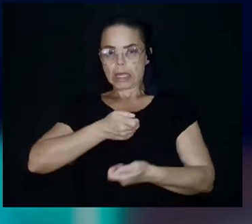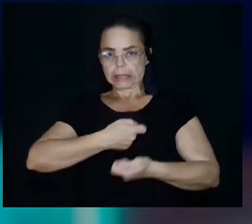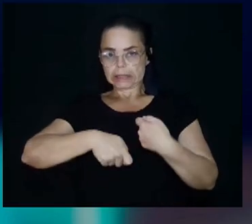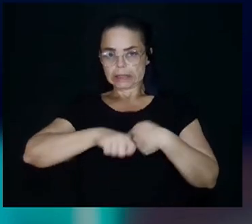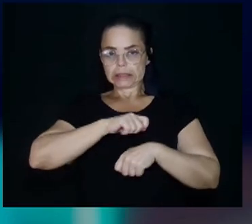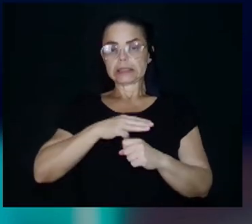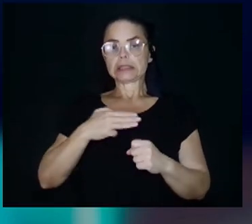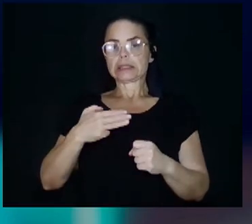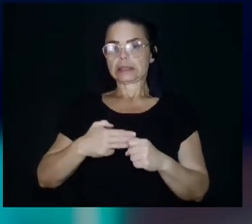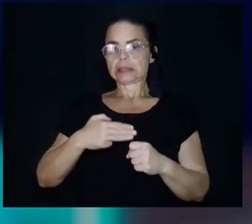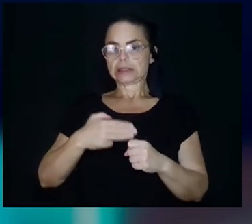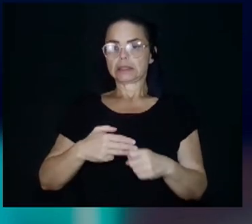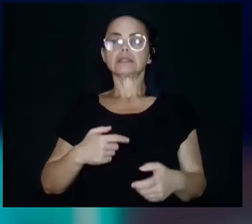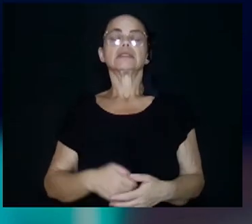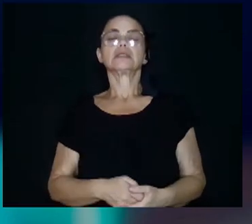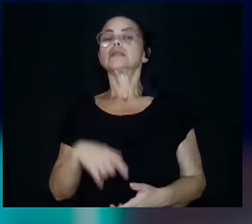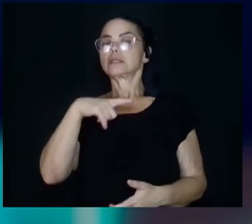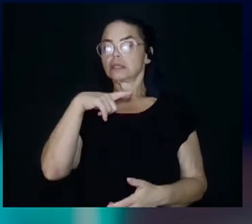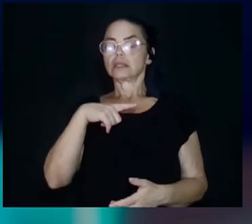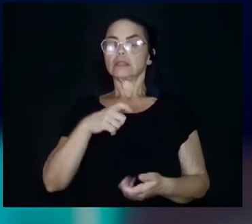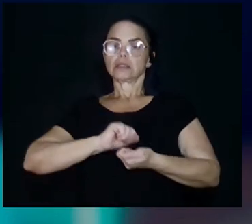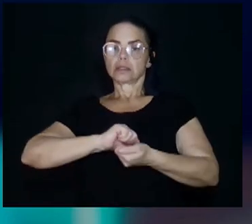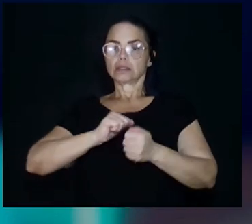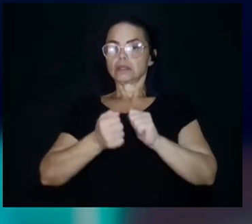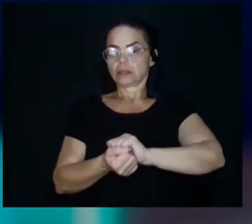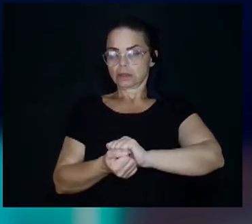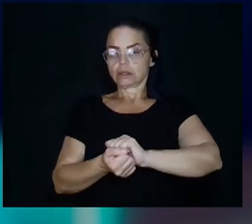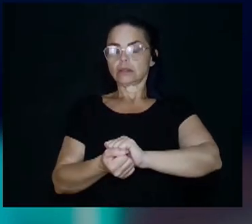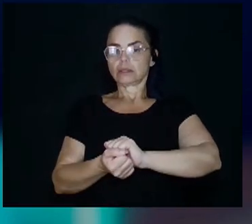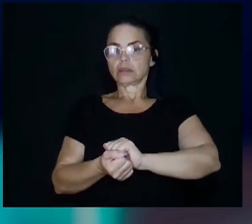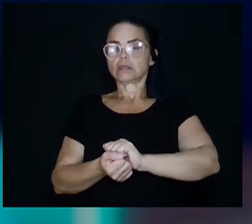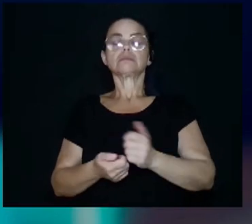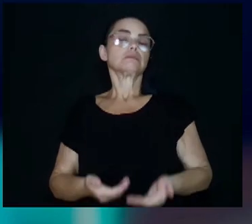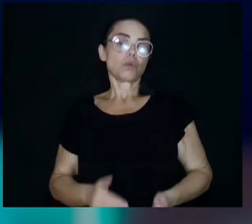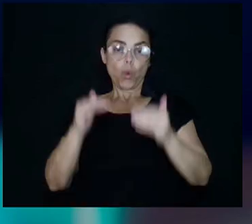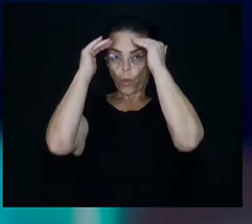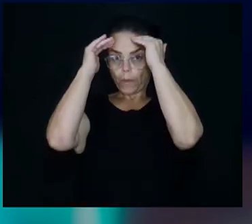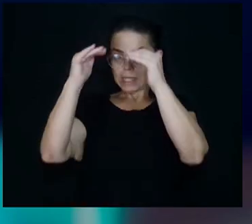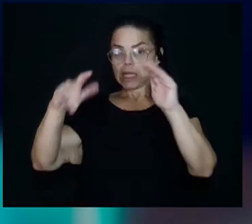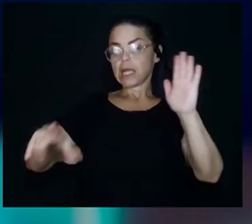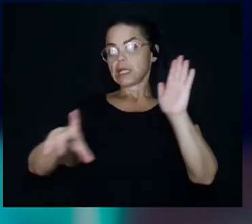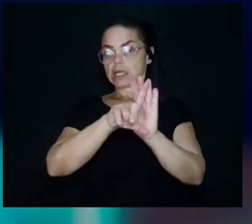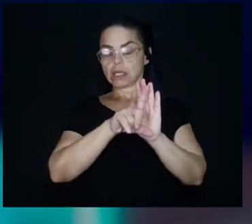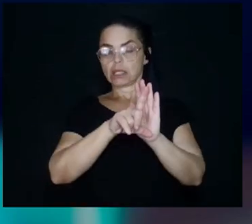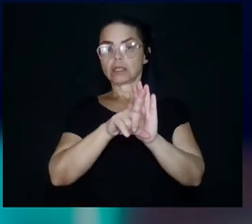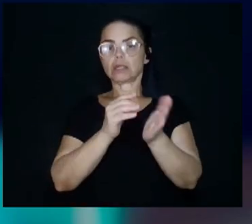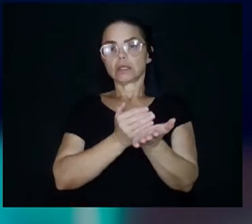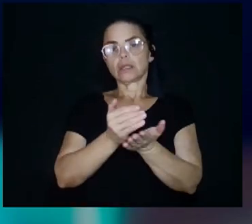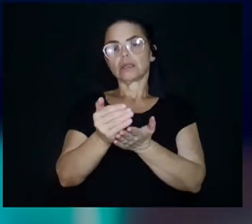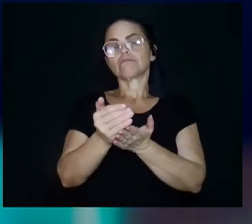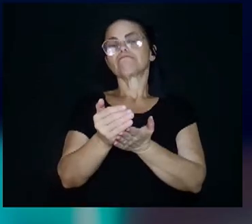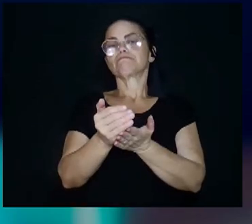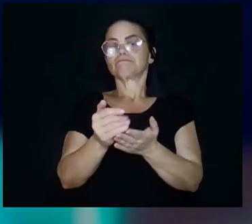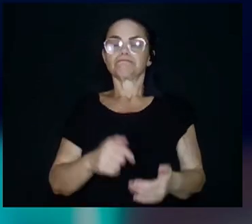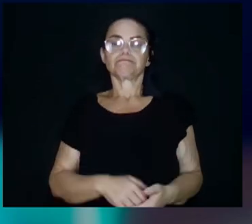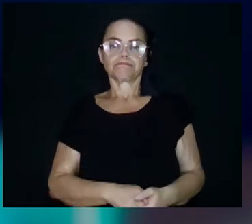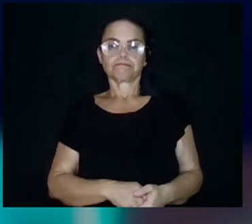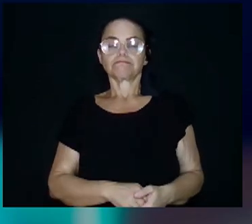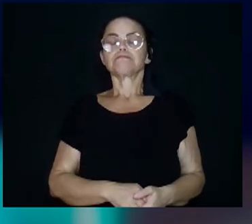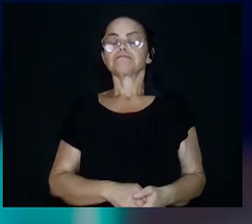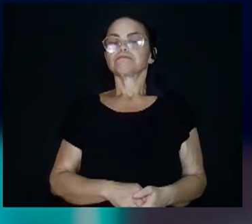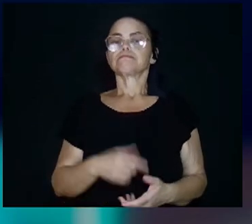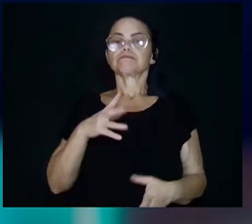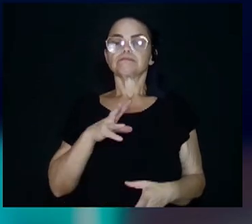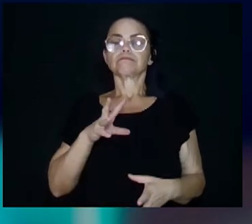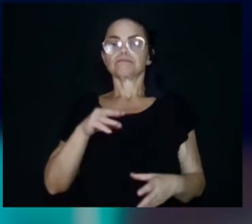couber, deverão adaptar-se para o cumprimento do disposto dessa lei, tão logo inicia a sua vigência, e integrar as suas